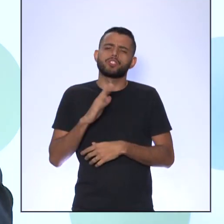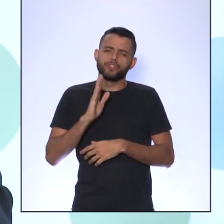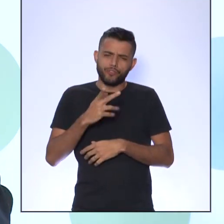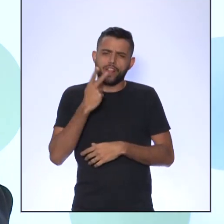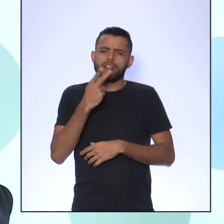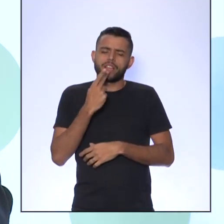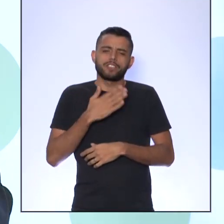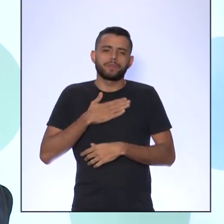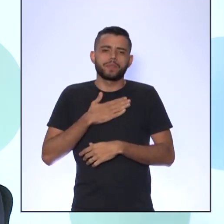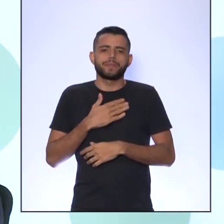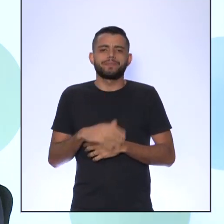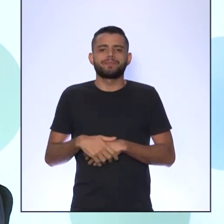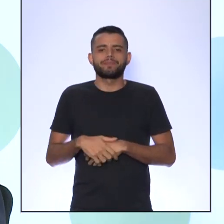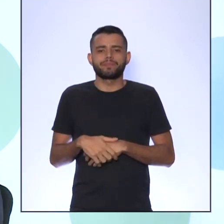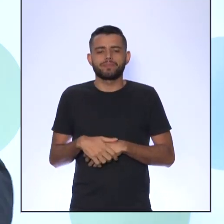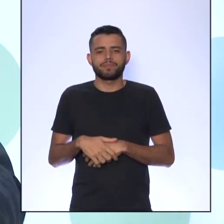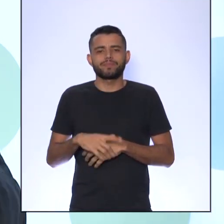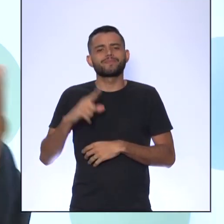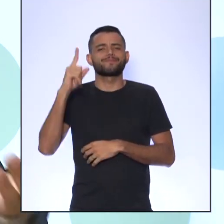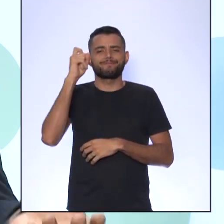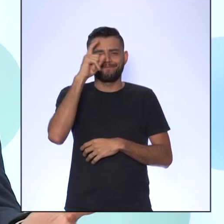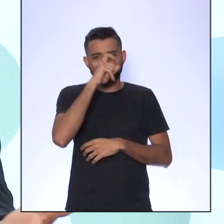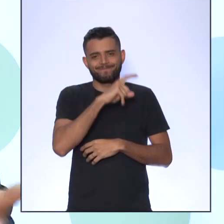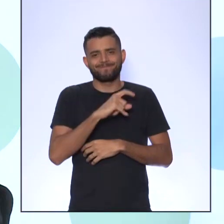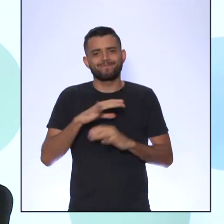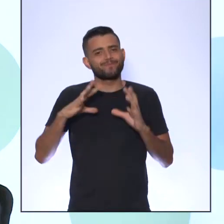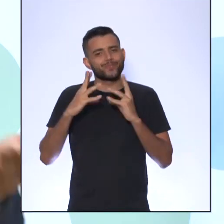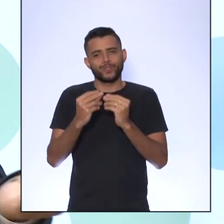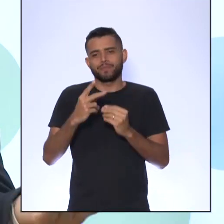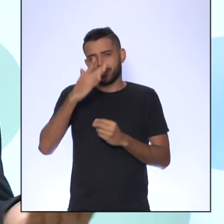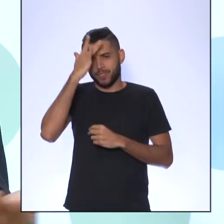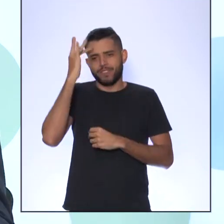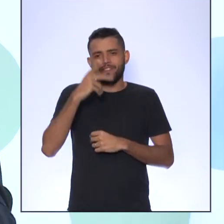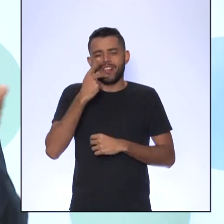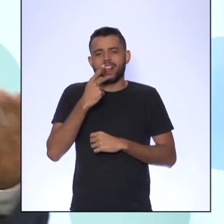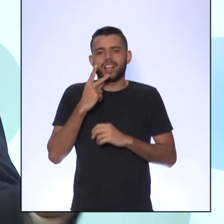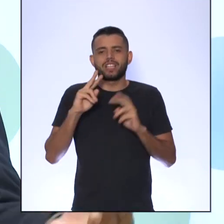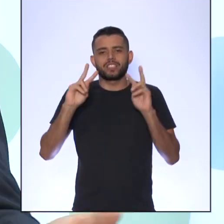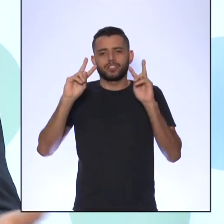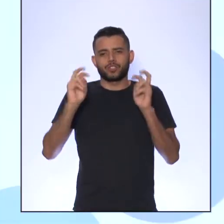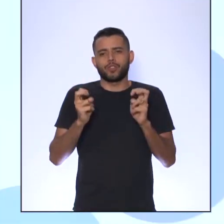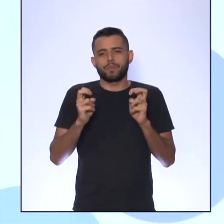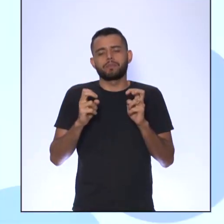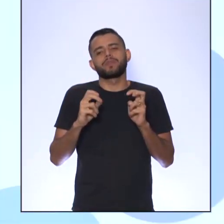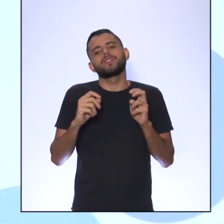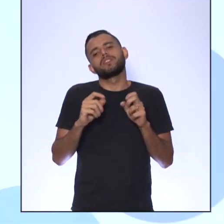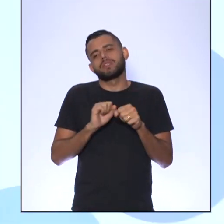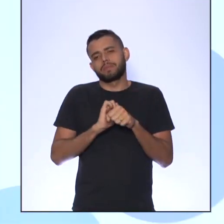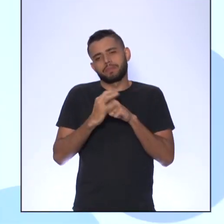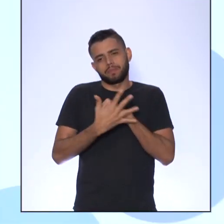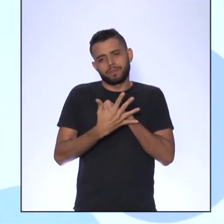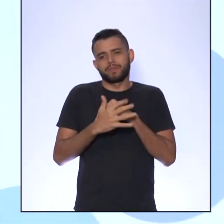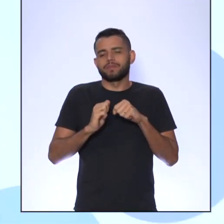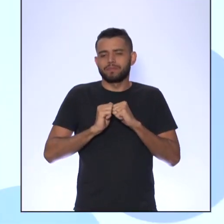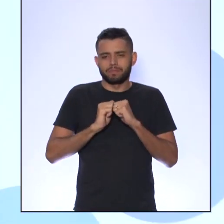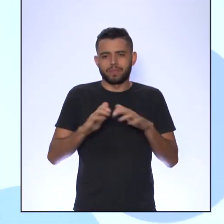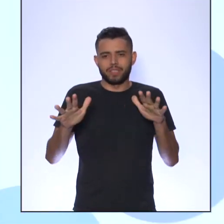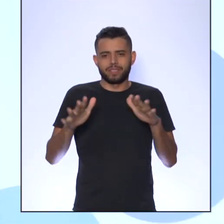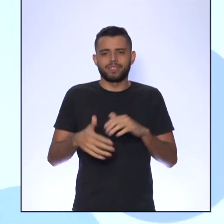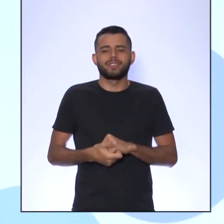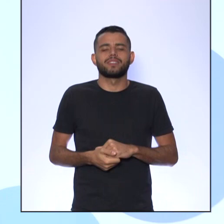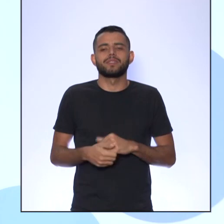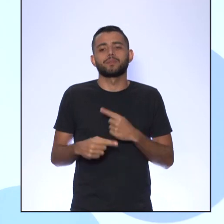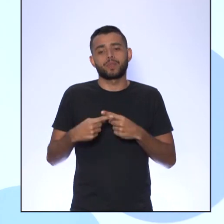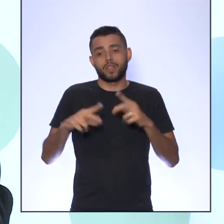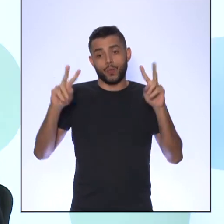hein? Difícil. Vou perguntar para todo mundo. Todo mundo vai falar, obviamente, que vai ser alguma coisa relacionada à pandemia, ao coronavírus, né? Que é o